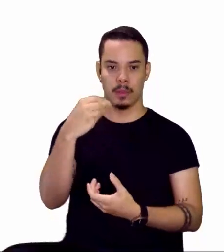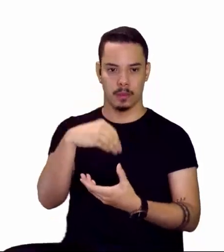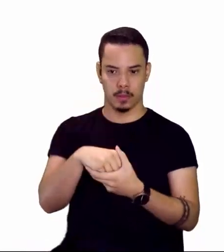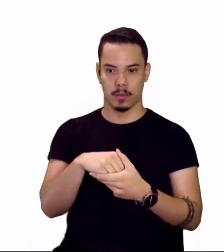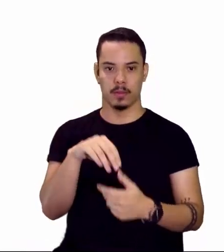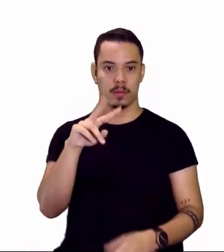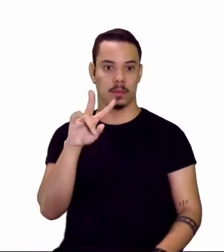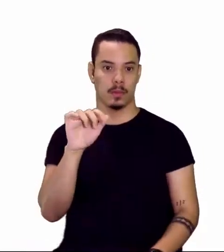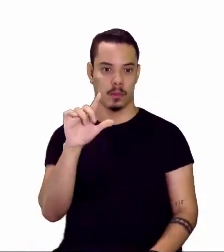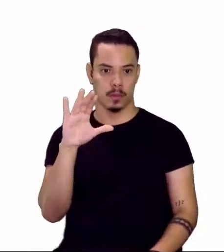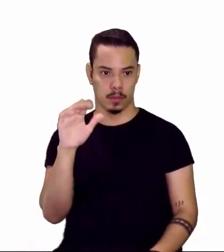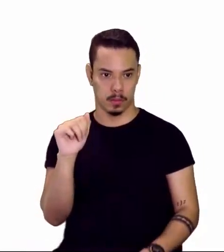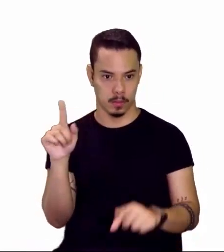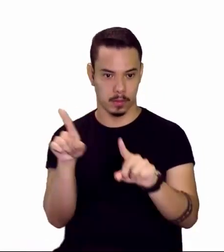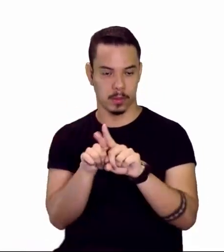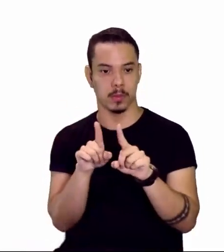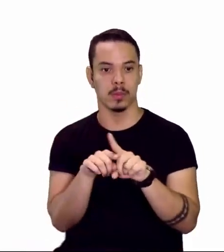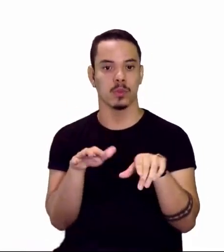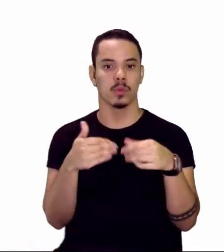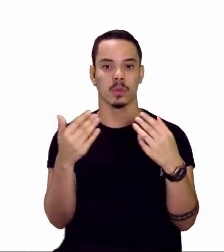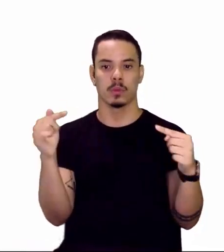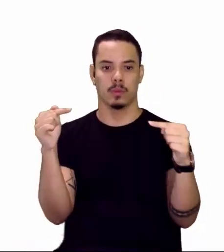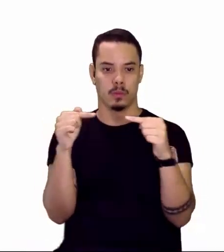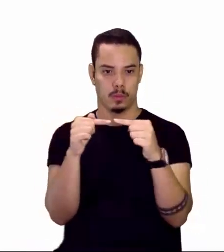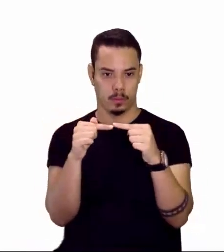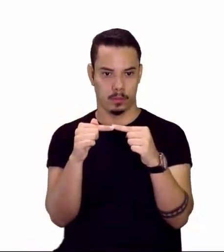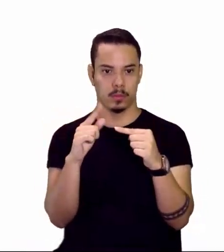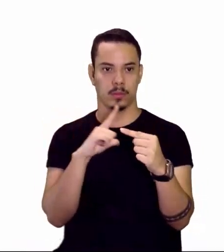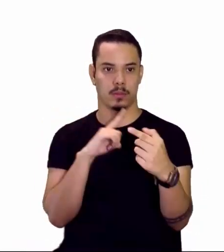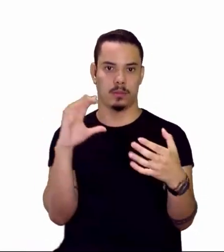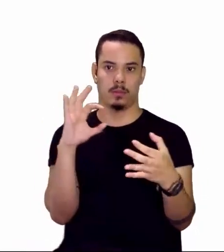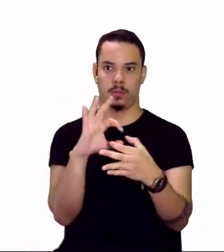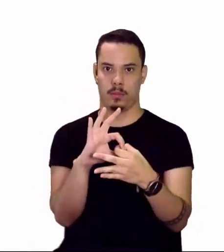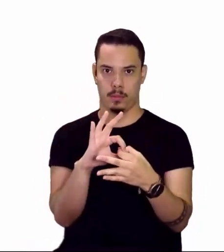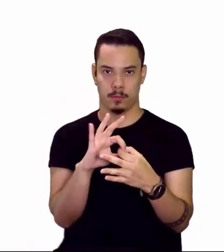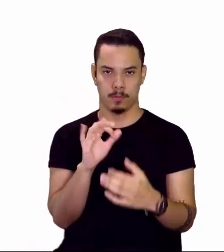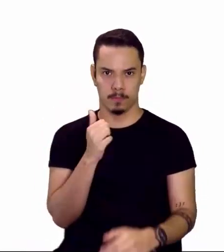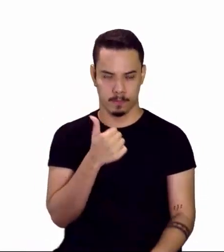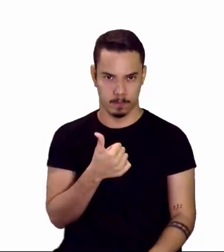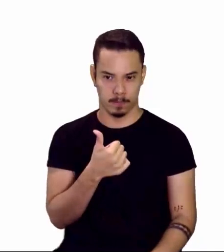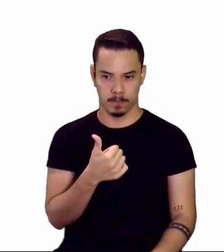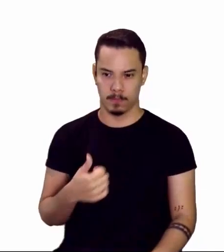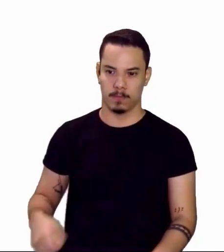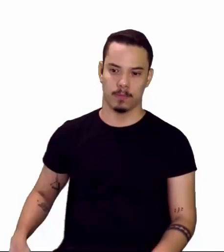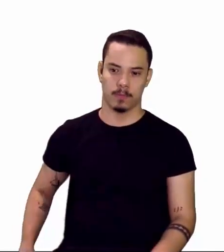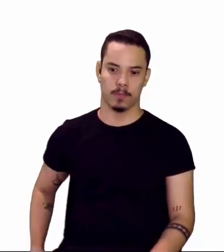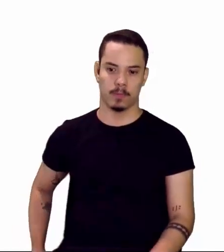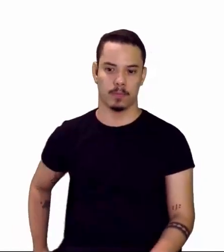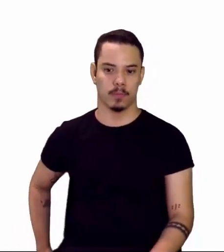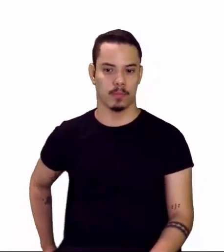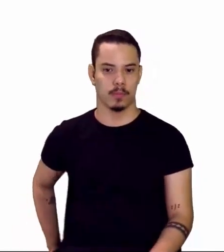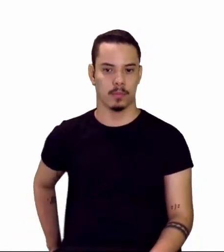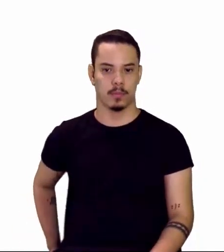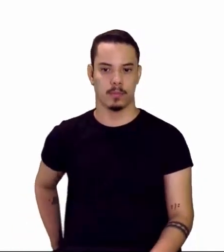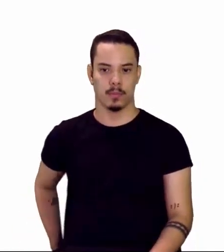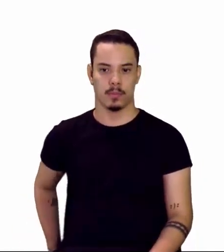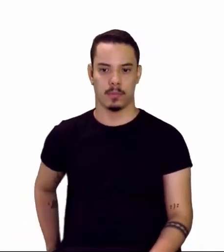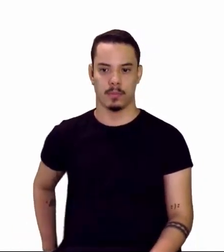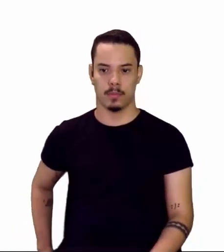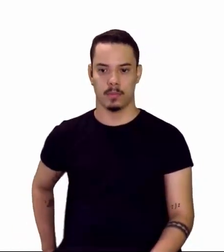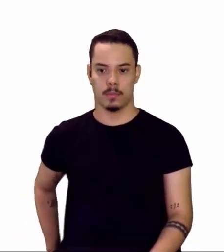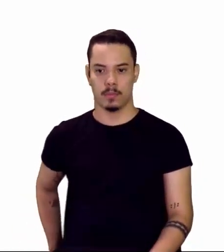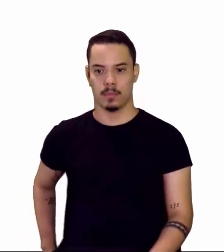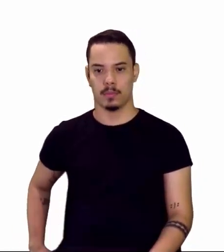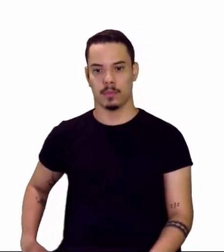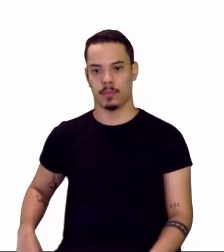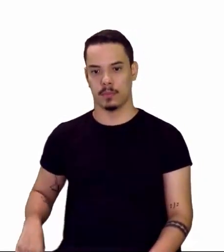valência e do átomo com quem ele vai se ligar. Beleza? Na sequência, olha